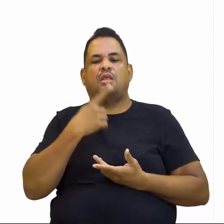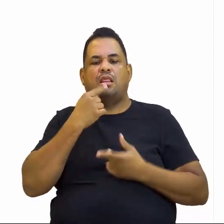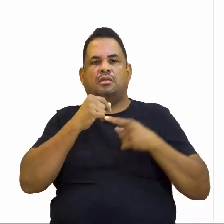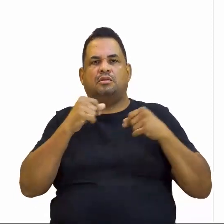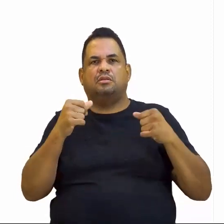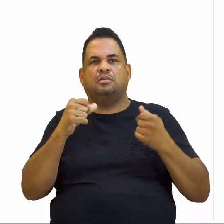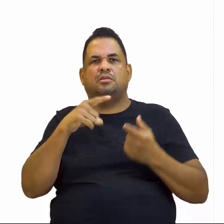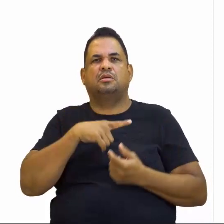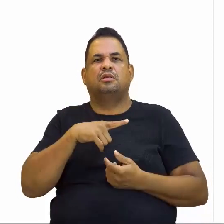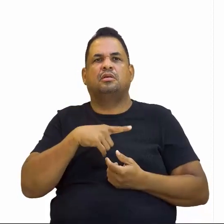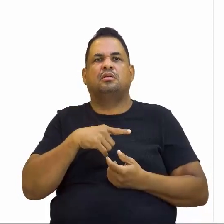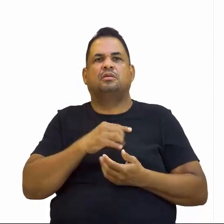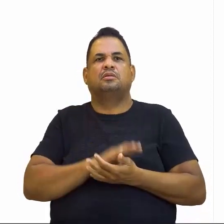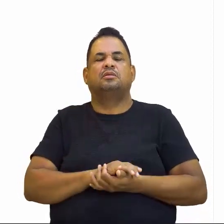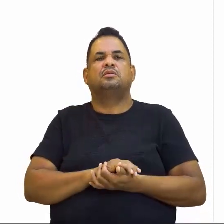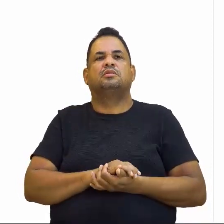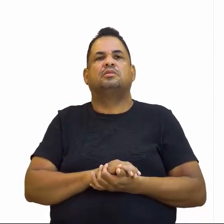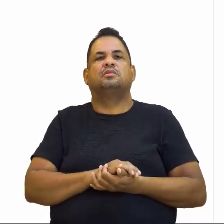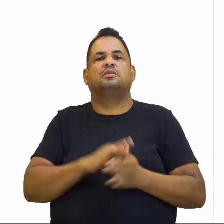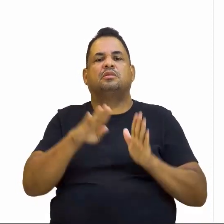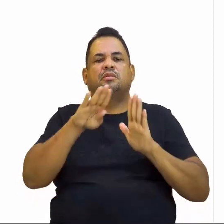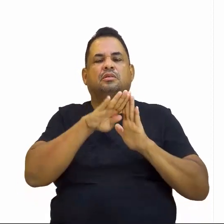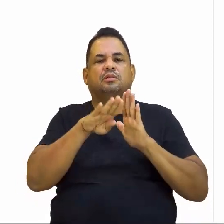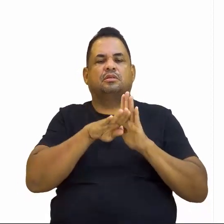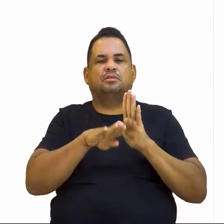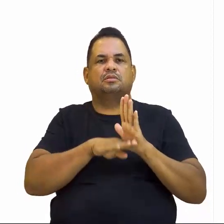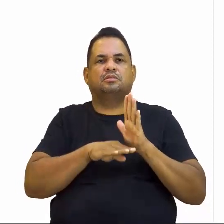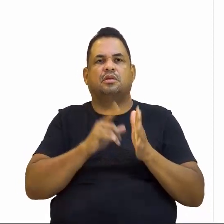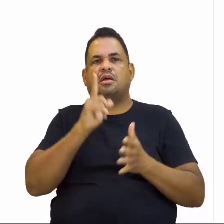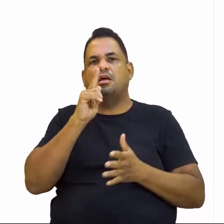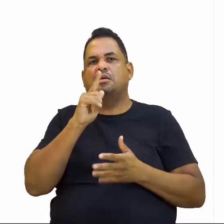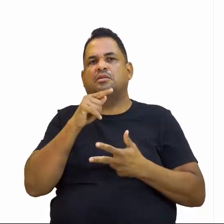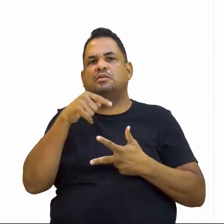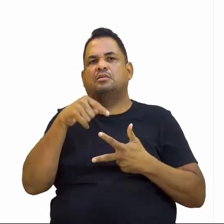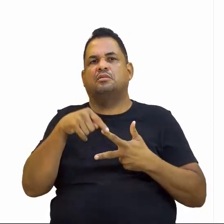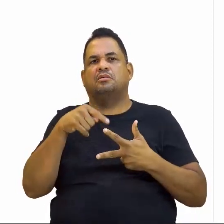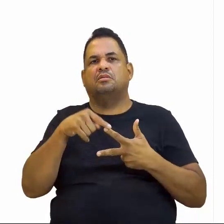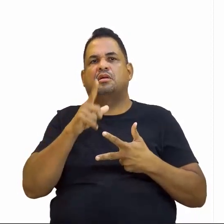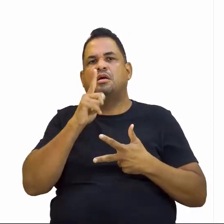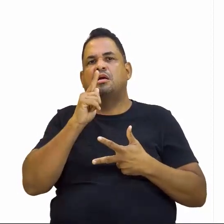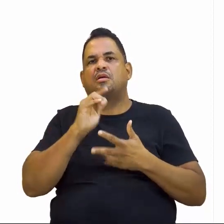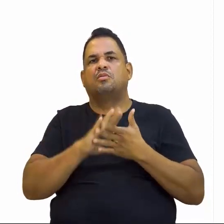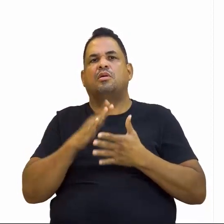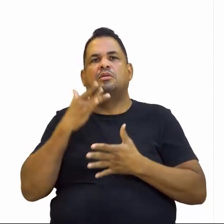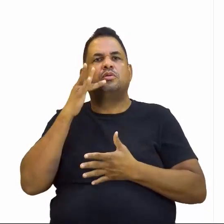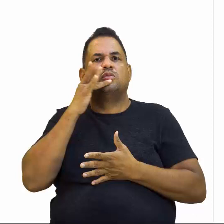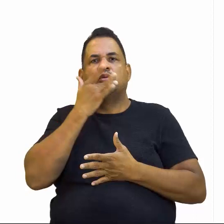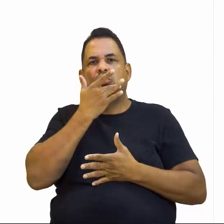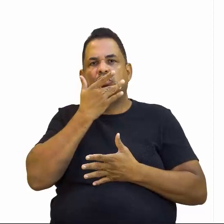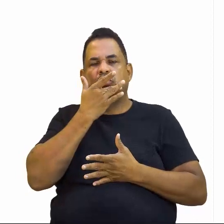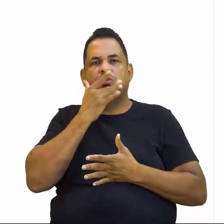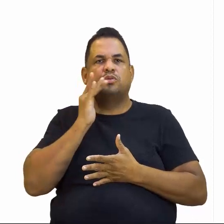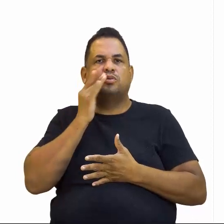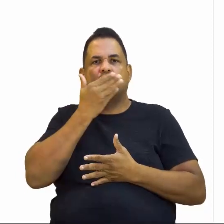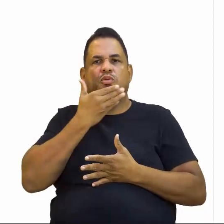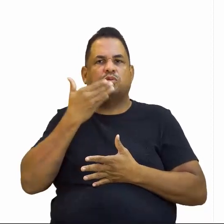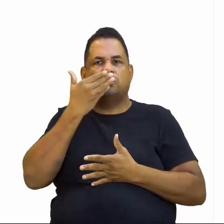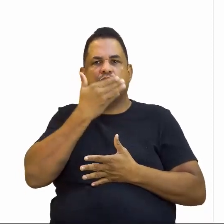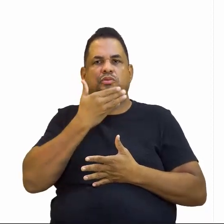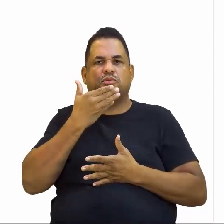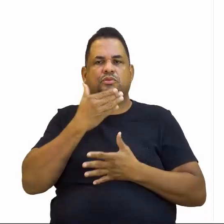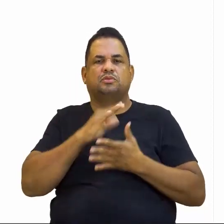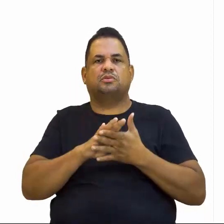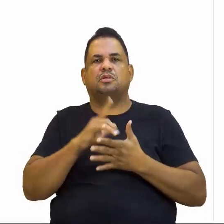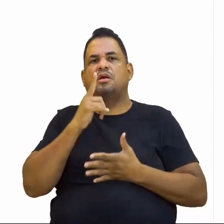gente tem a classificação da água. Nós temos a água doce, né, classificada como água